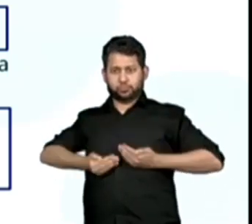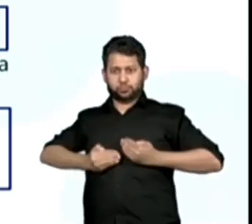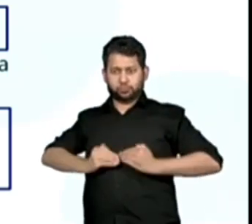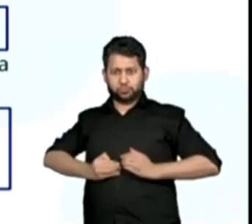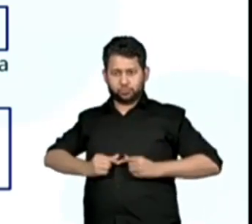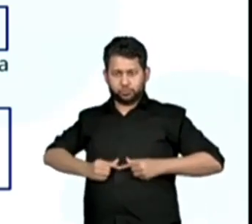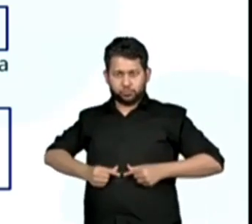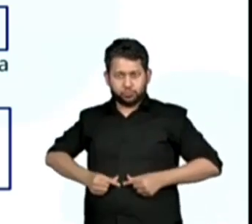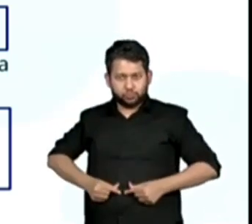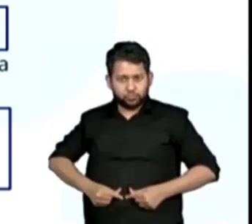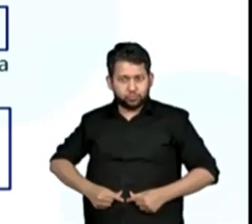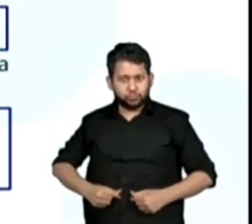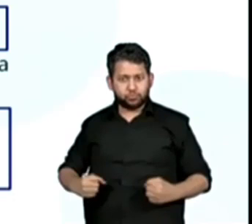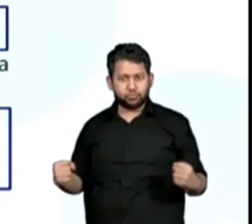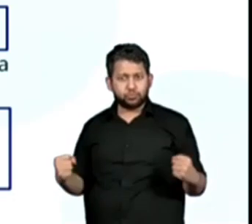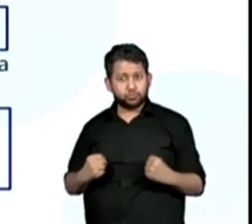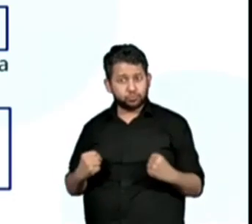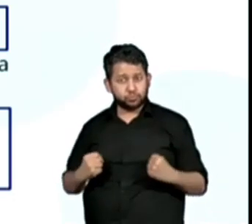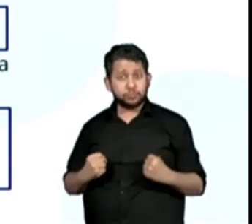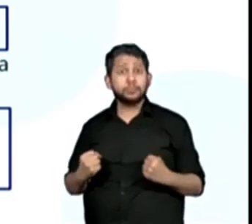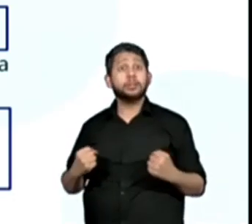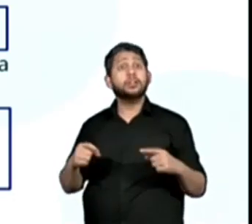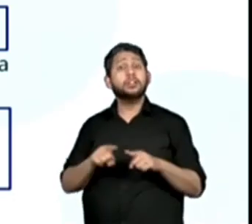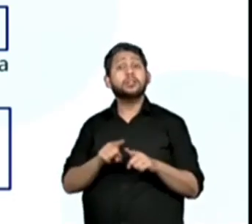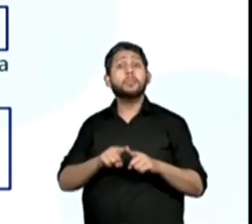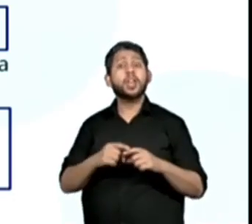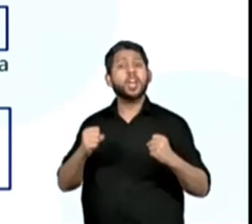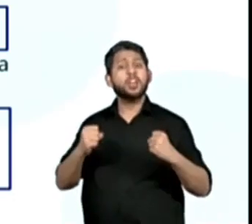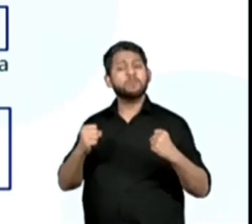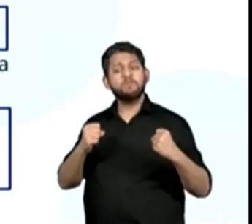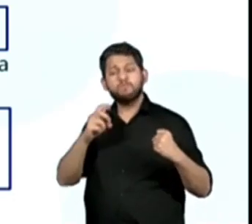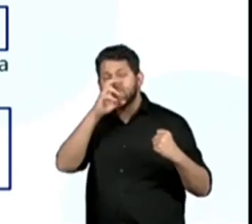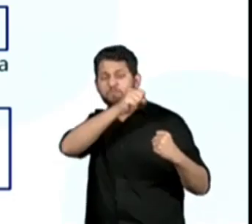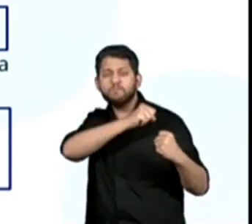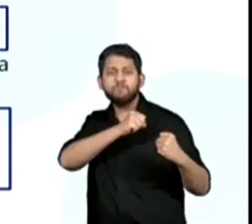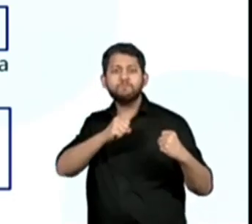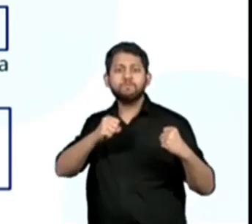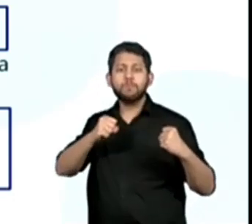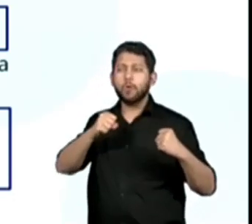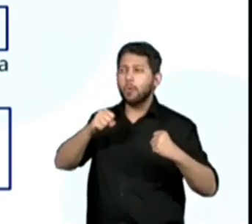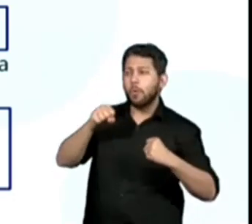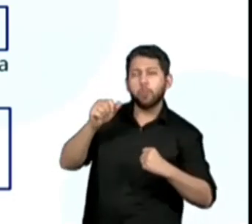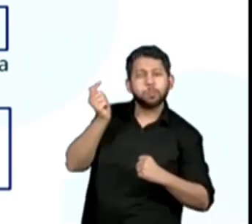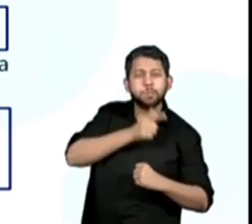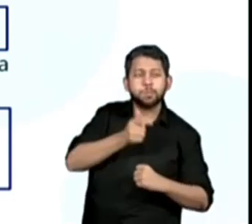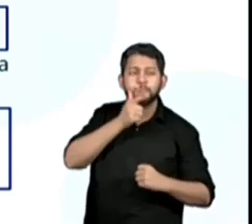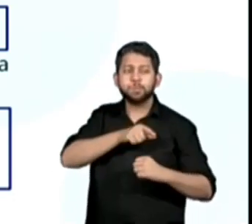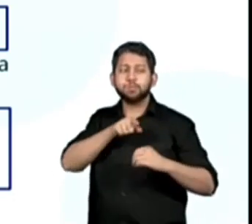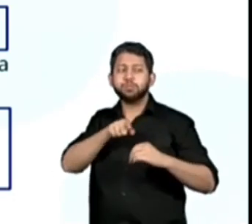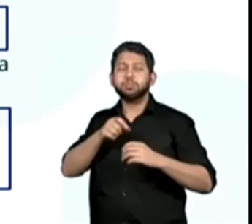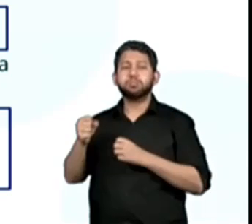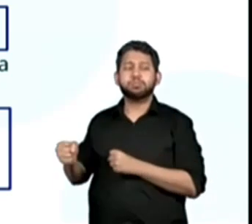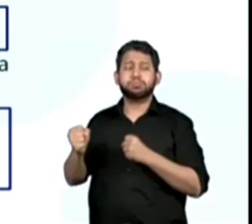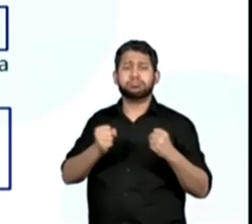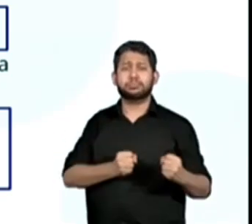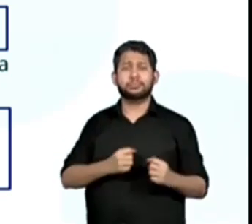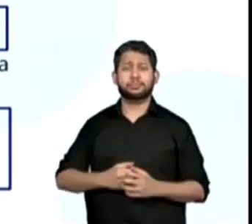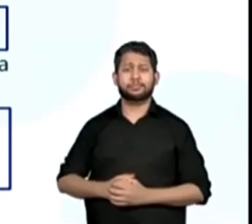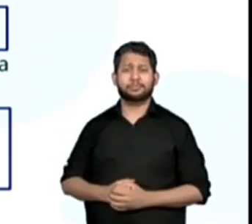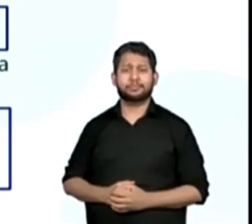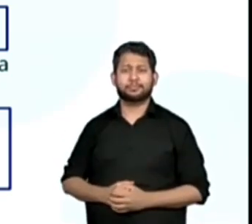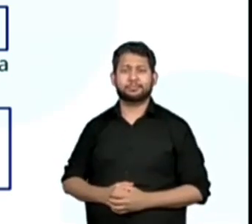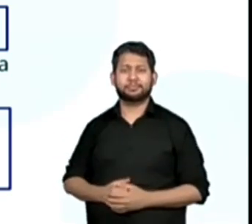E seus poderes. Nessa pequena tirinha, nós temos, na verdade, uma